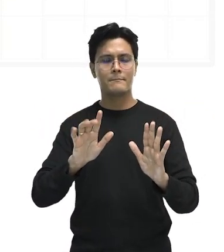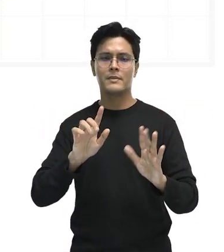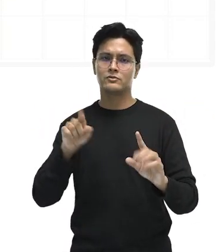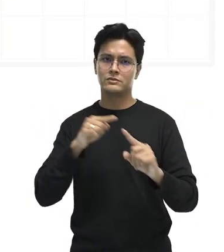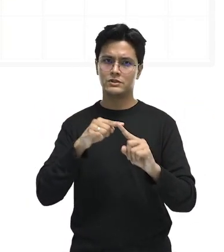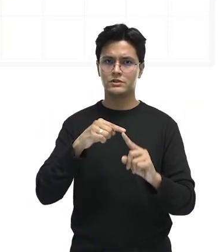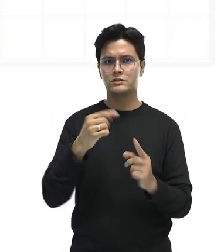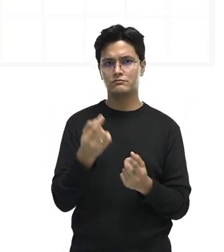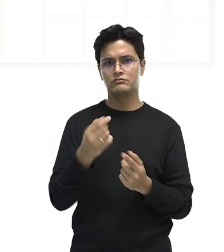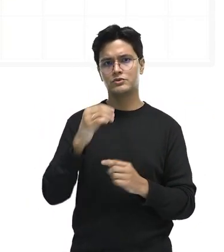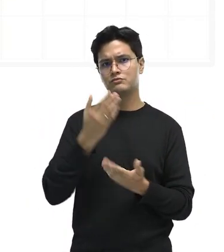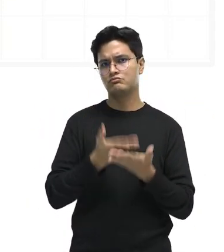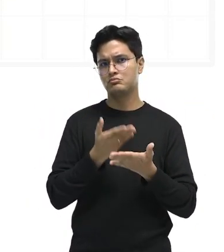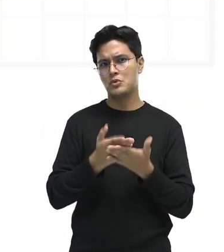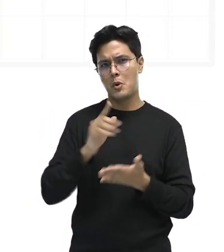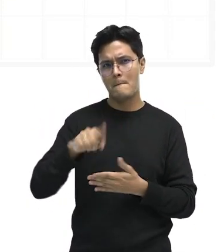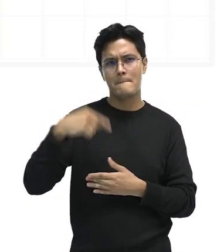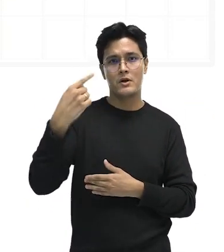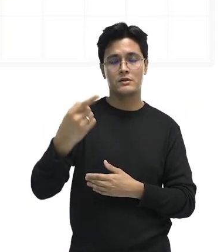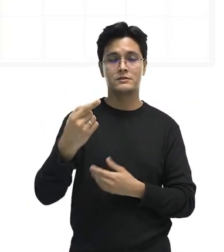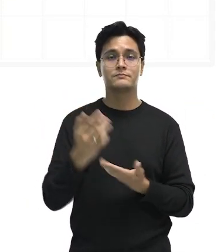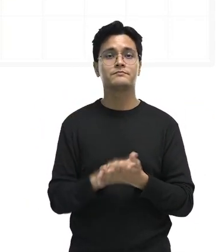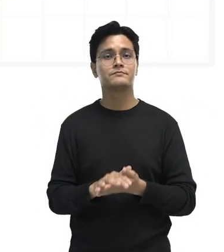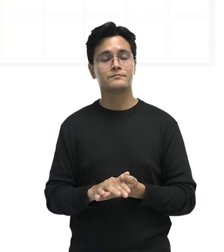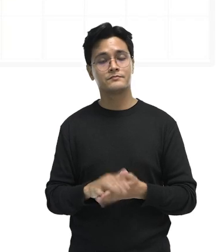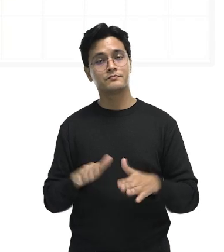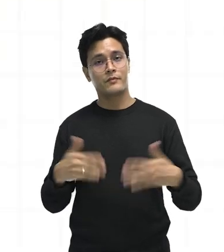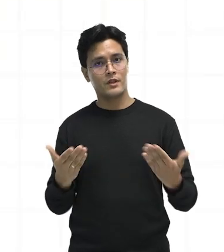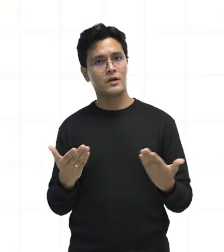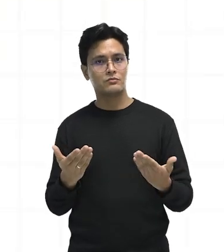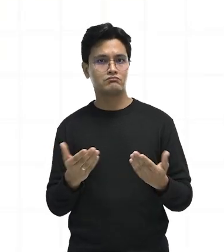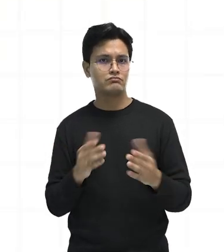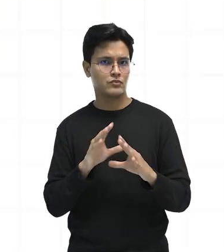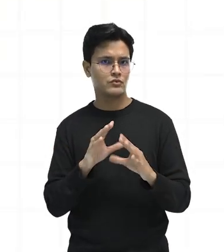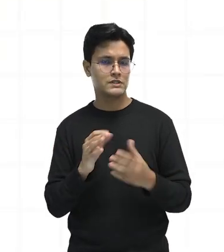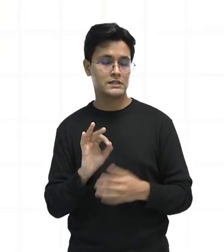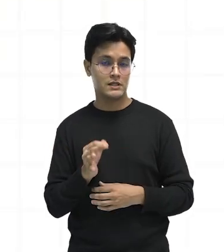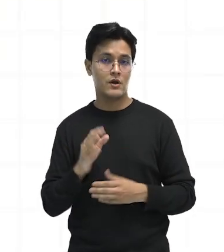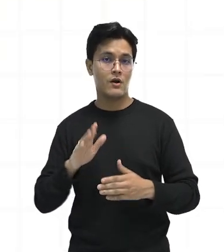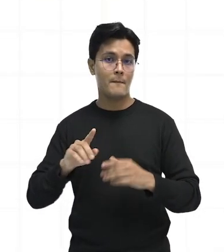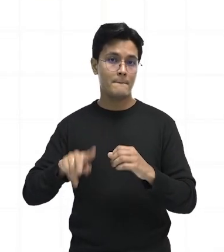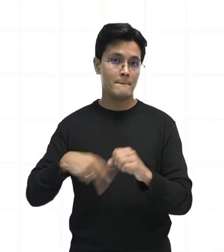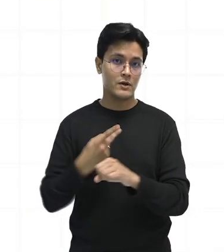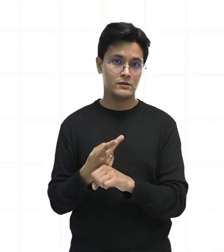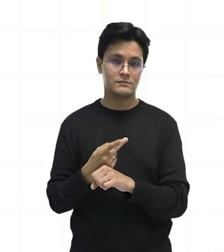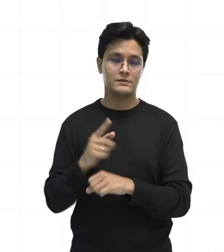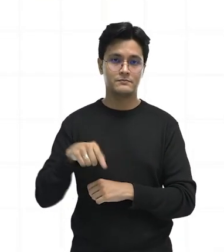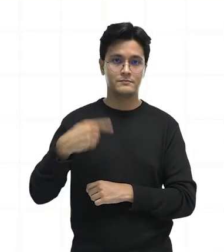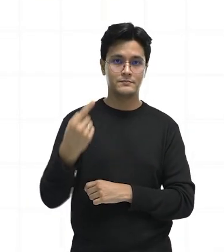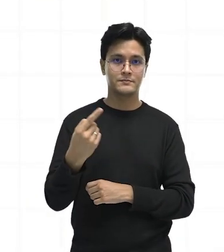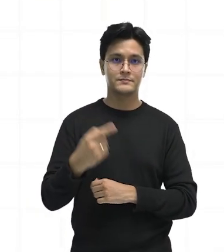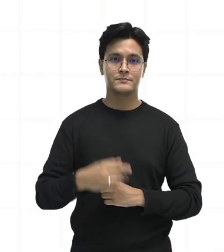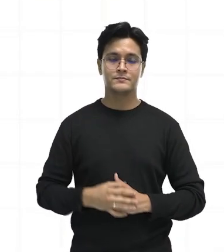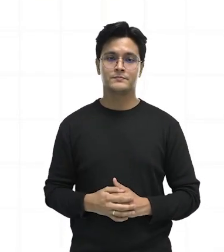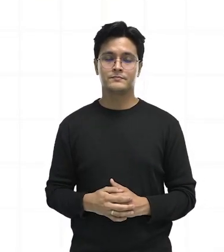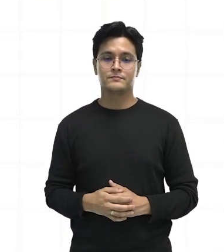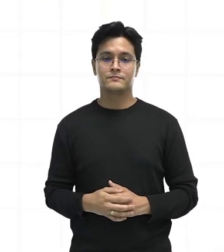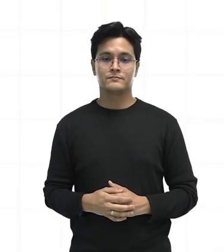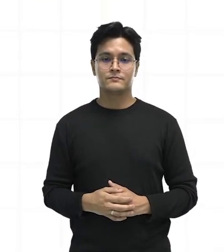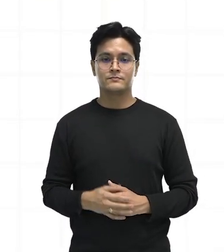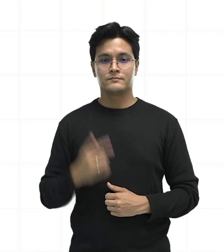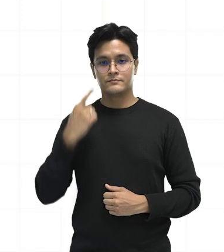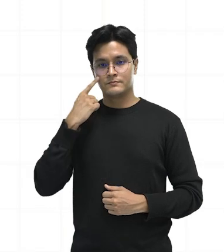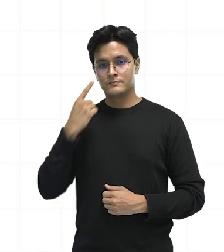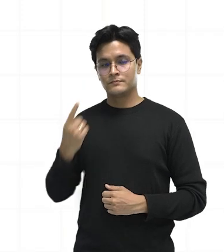próxima oportunidade. Bacana, pessoal? Tranquilo demais essa questão, né? Vamos lá para a próxima agora? Essa daí,